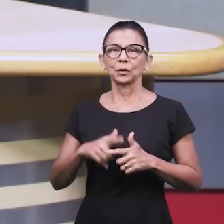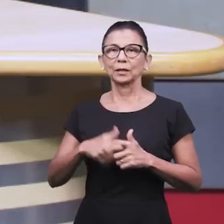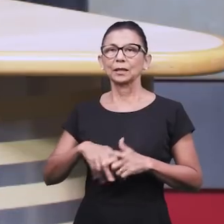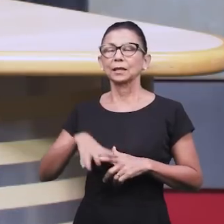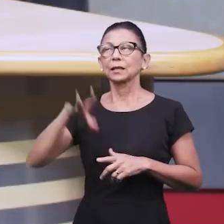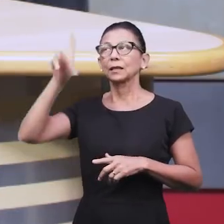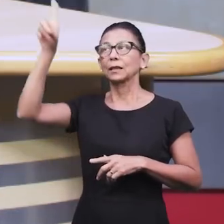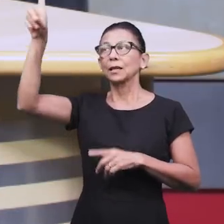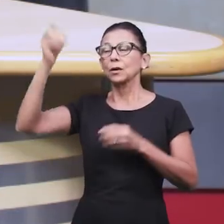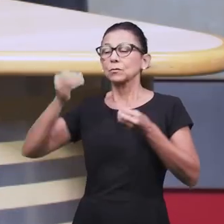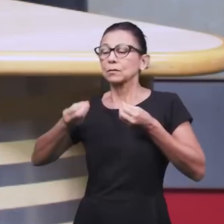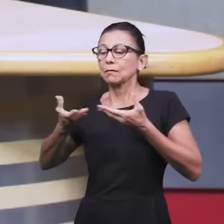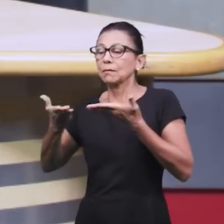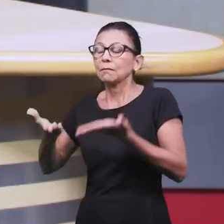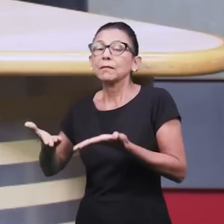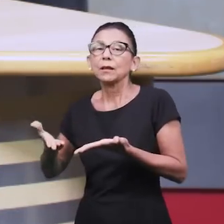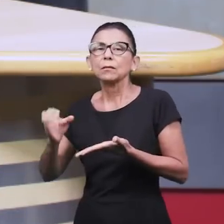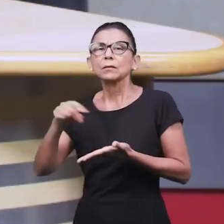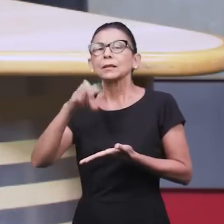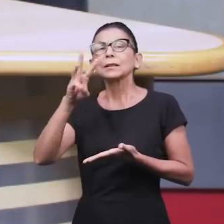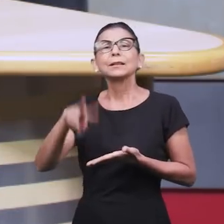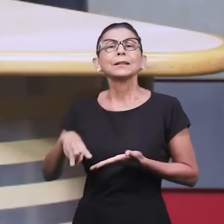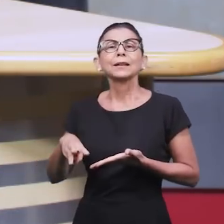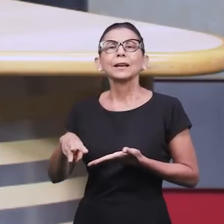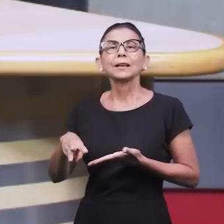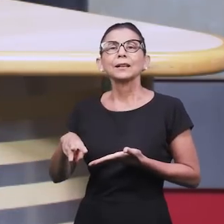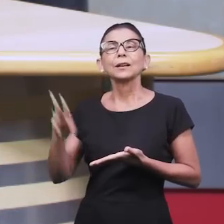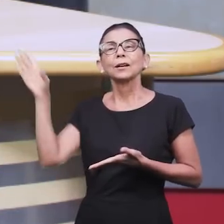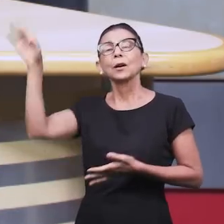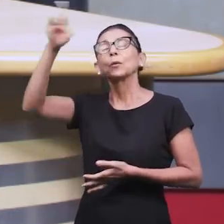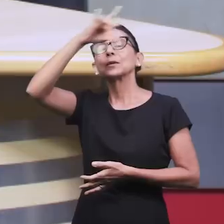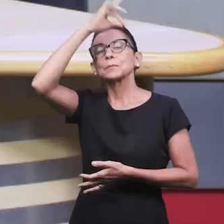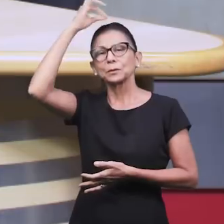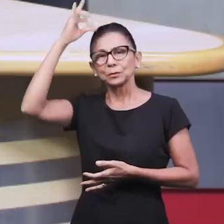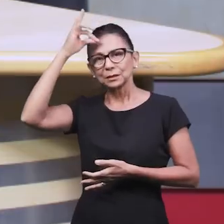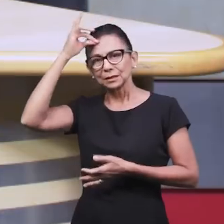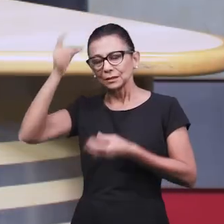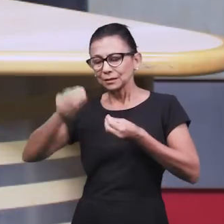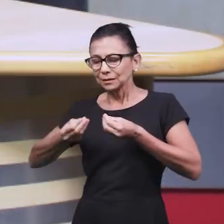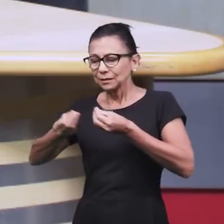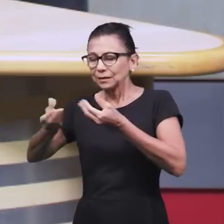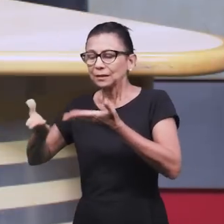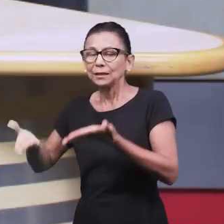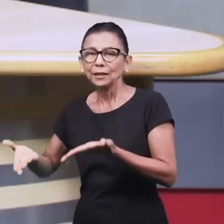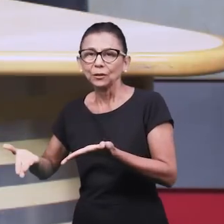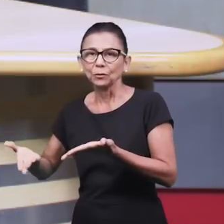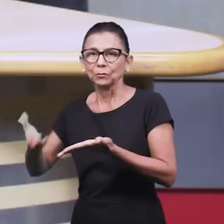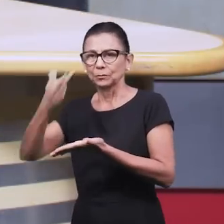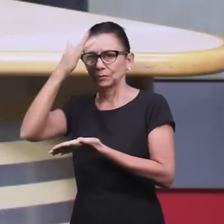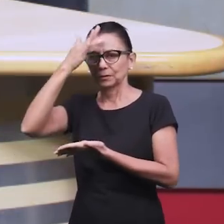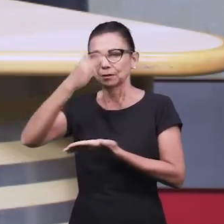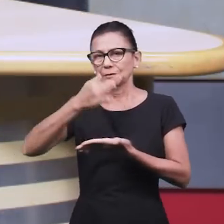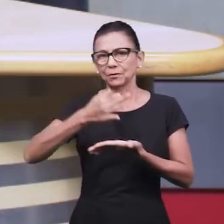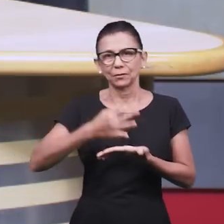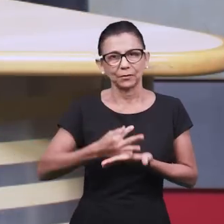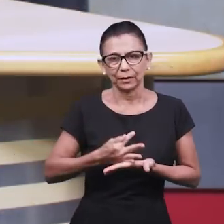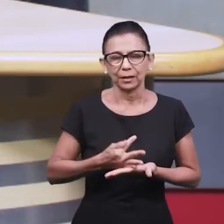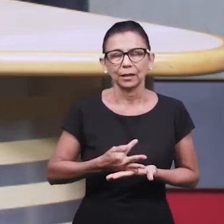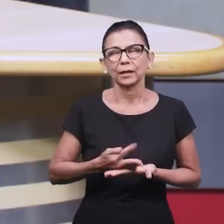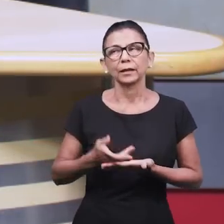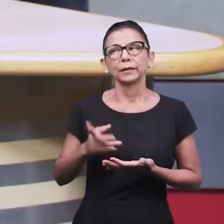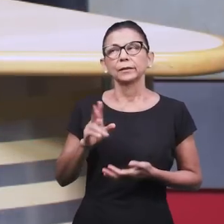dizer, alguém deu essa fé aos santos. Quem deu essa fé aos santos? O Espírito Santo. Entendeu? Essa fé,